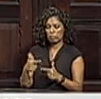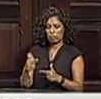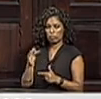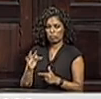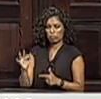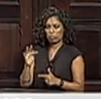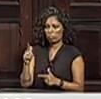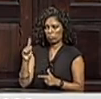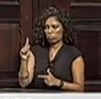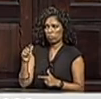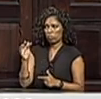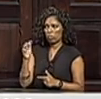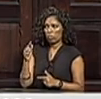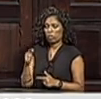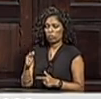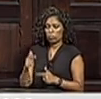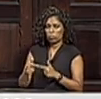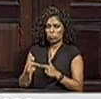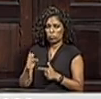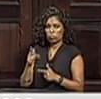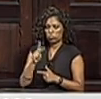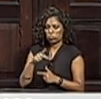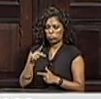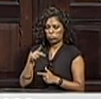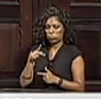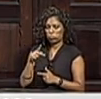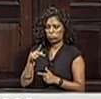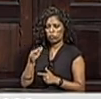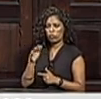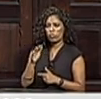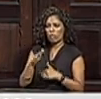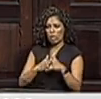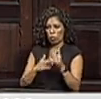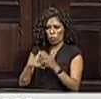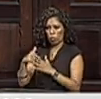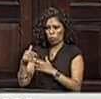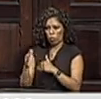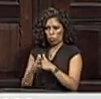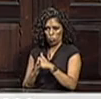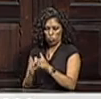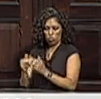como eletrotécnico e depois na área de telecomunicações.